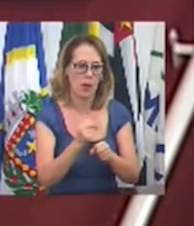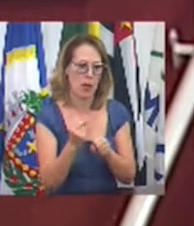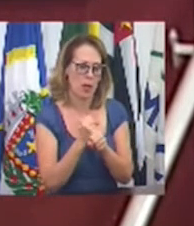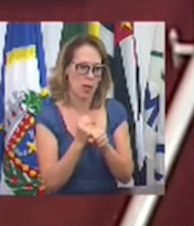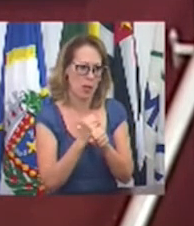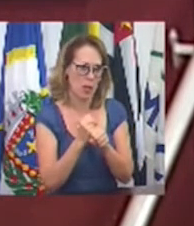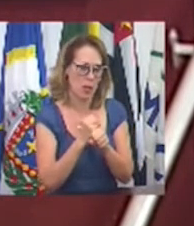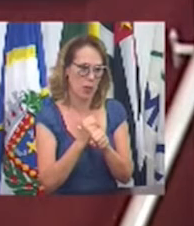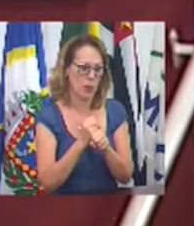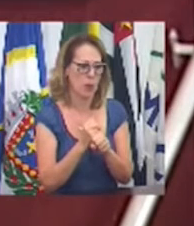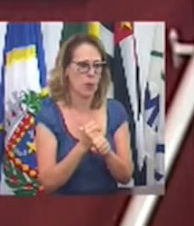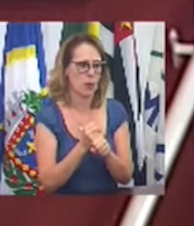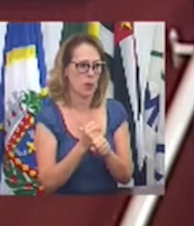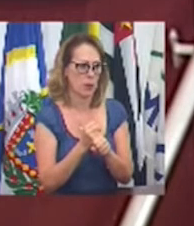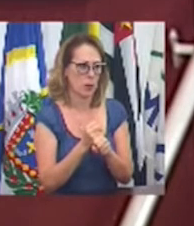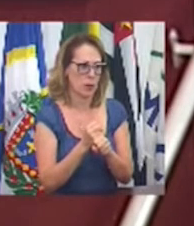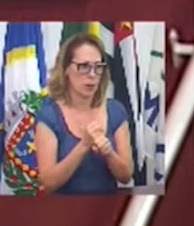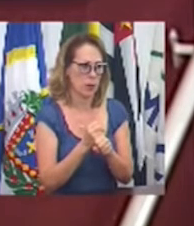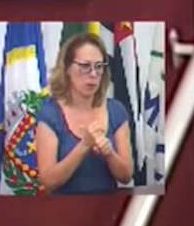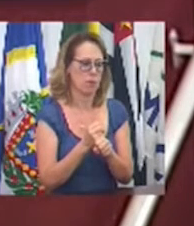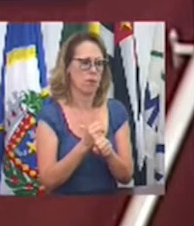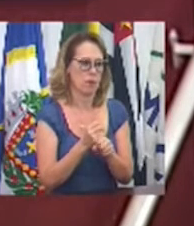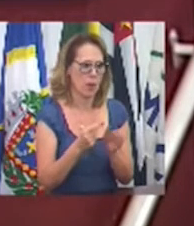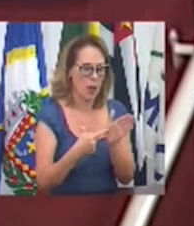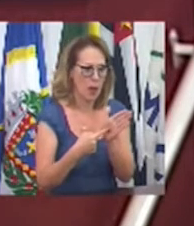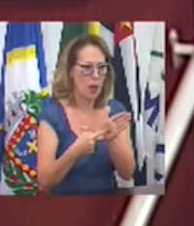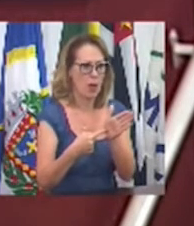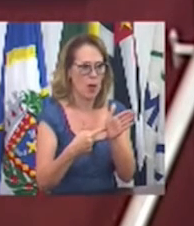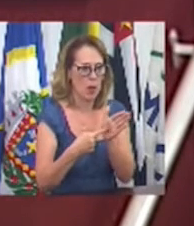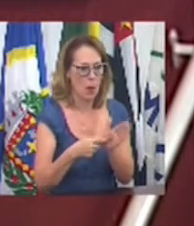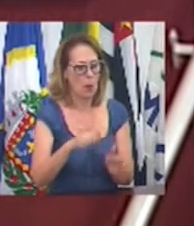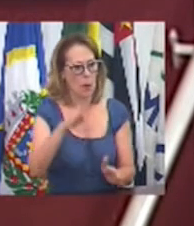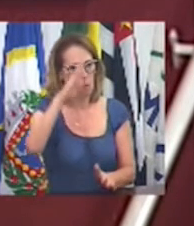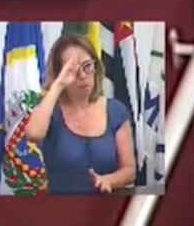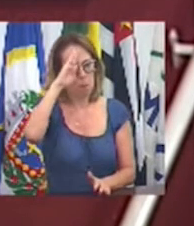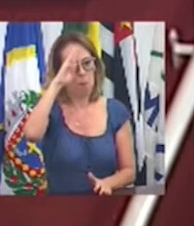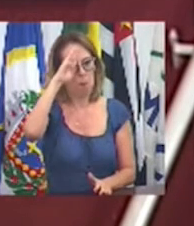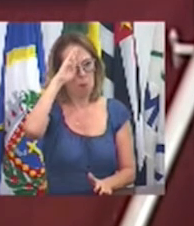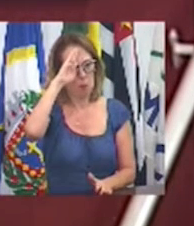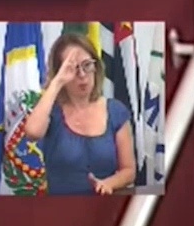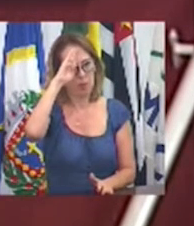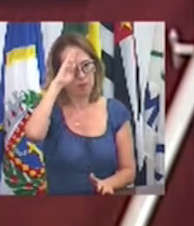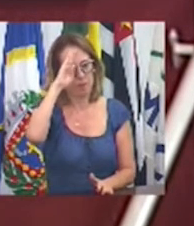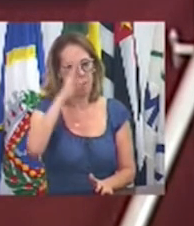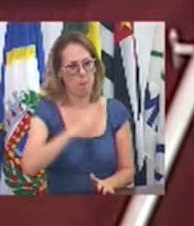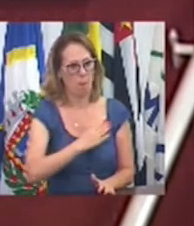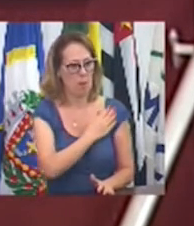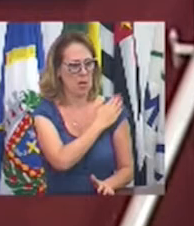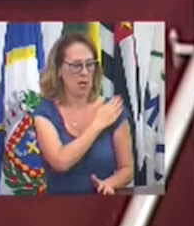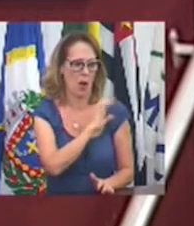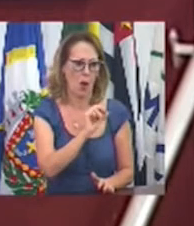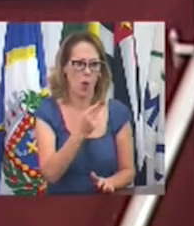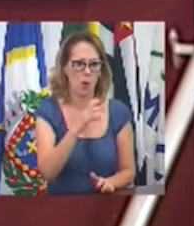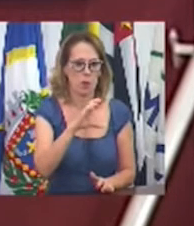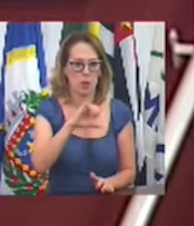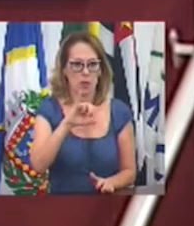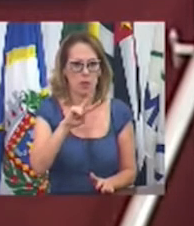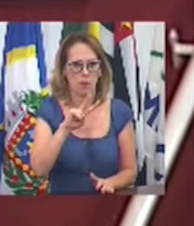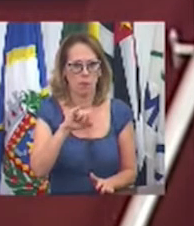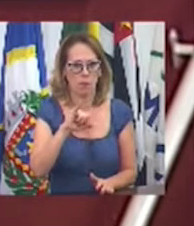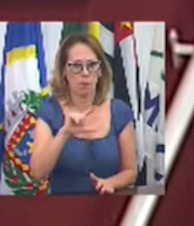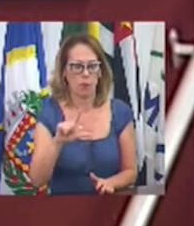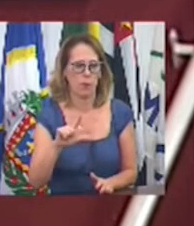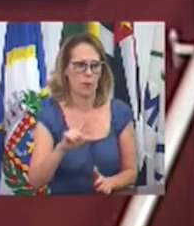em destacar e elevar cada vez mais a nossa polícia, seja militar ou civil.